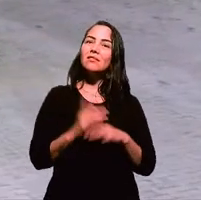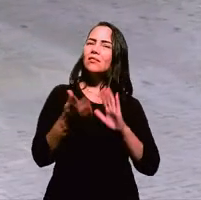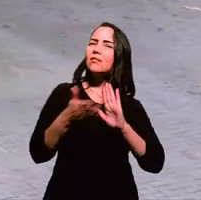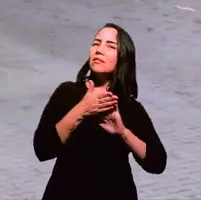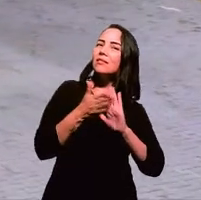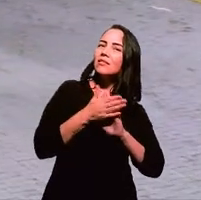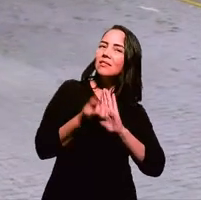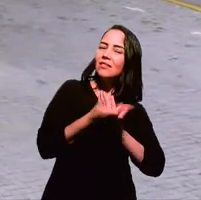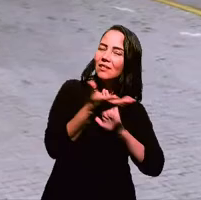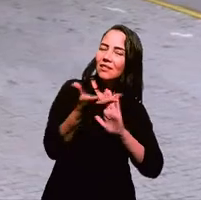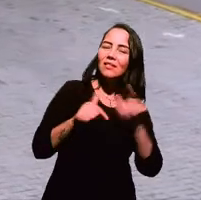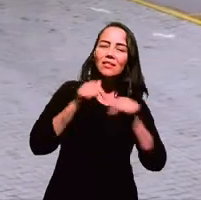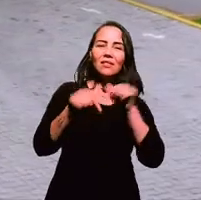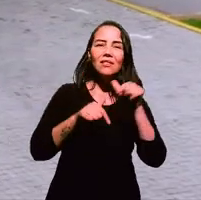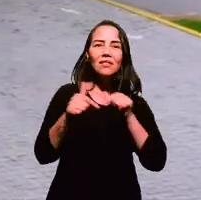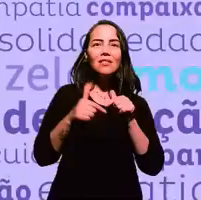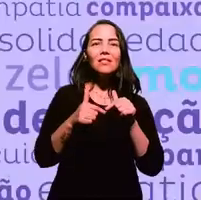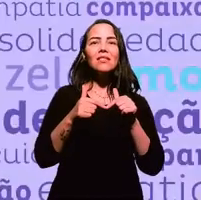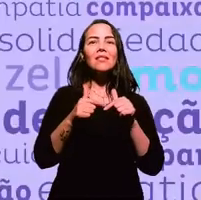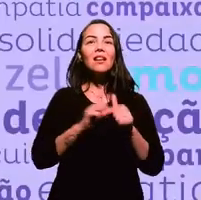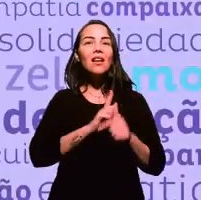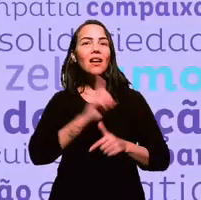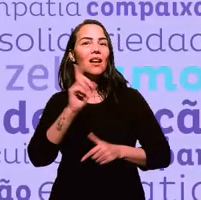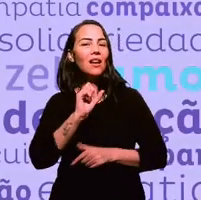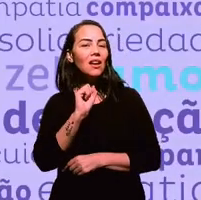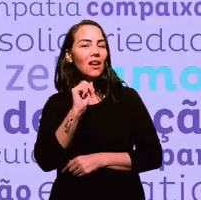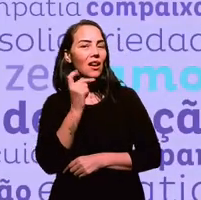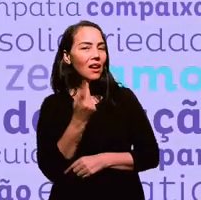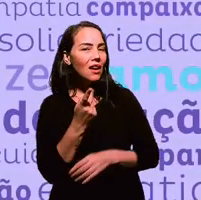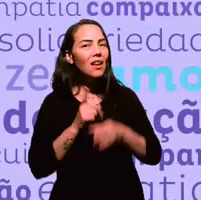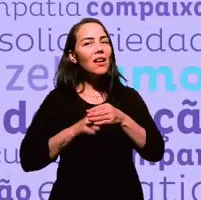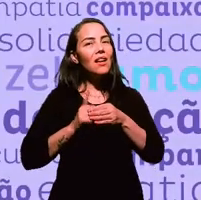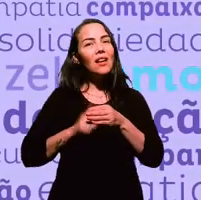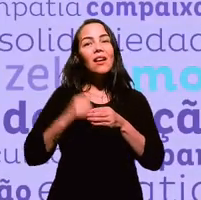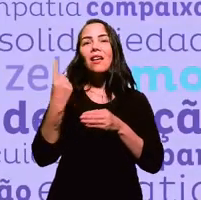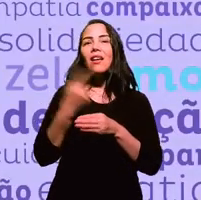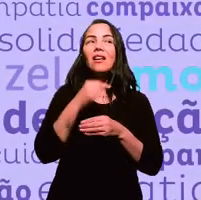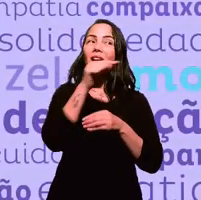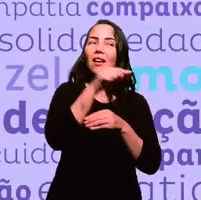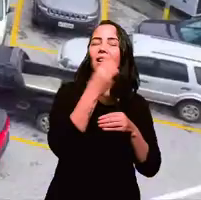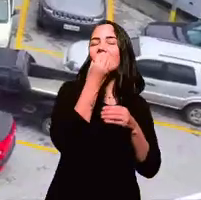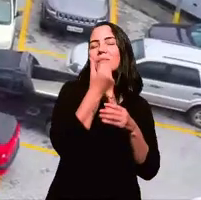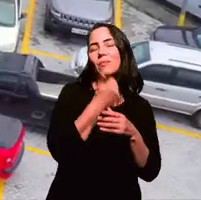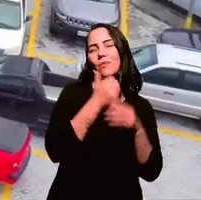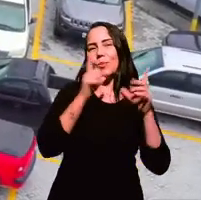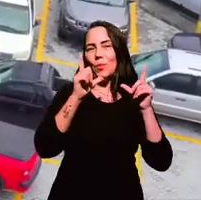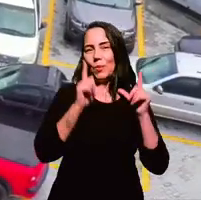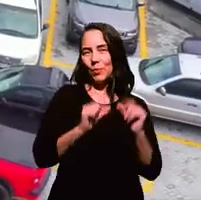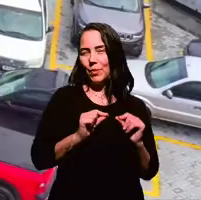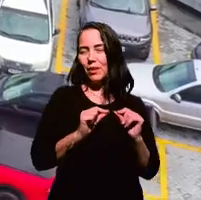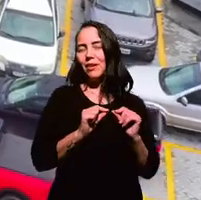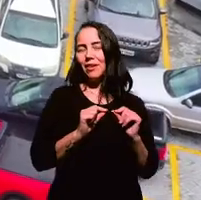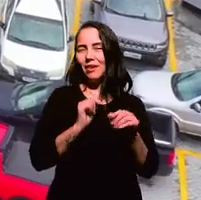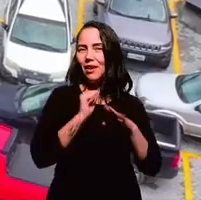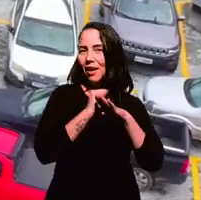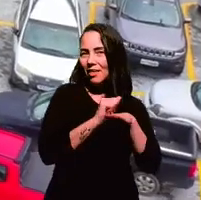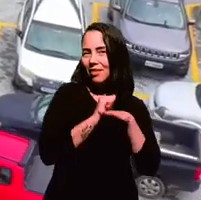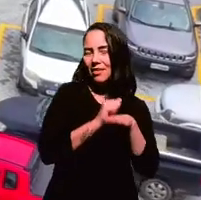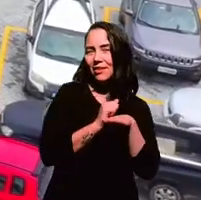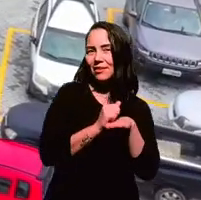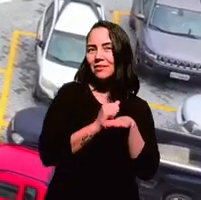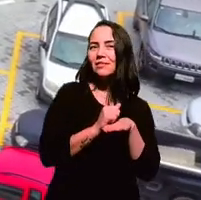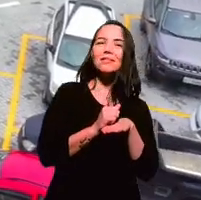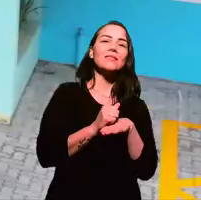fazer alguns serviços de baixa complexidade lá em Xereda, a gente, de certa forma, alivia o nosso hospital aqui, né? E a gente está numa discussão